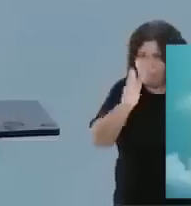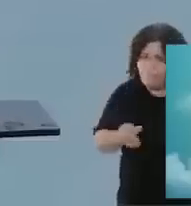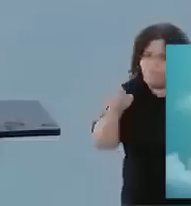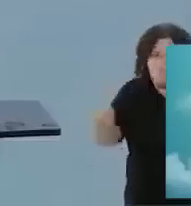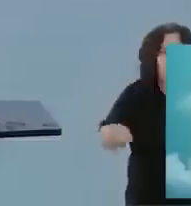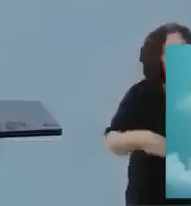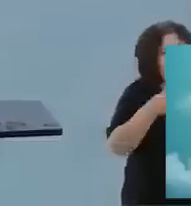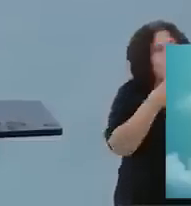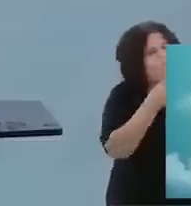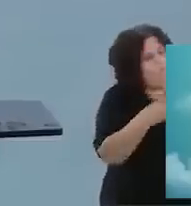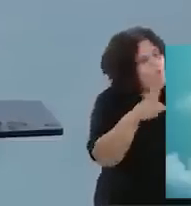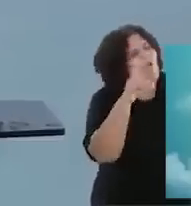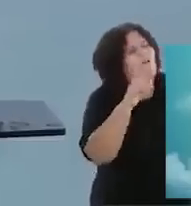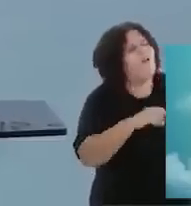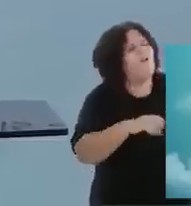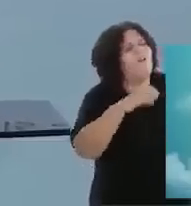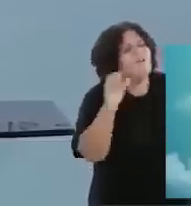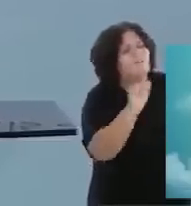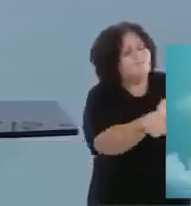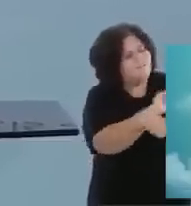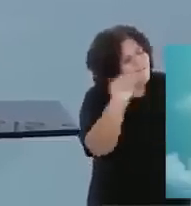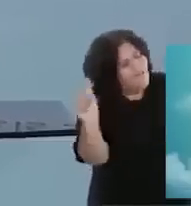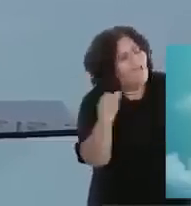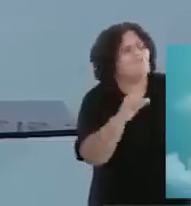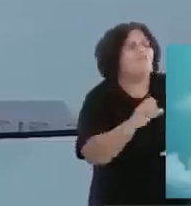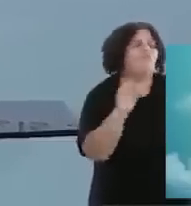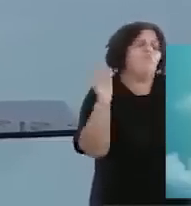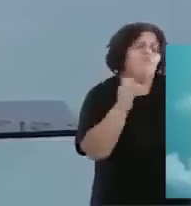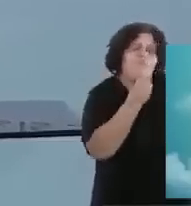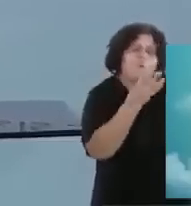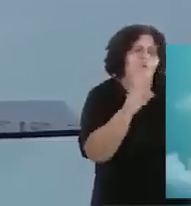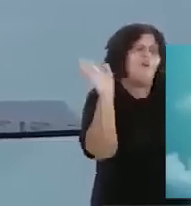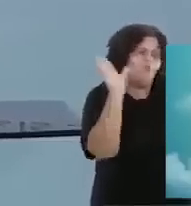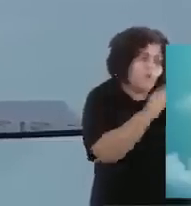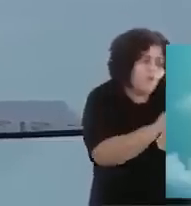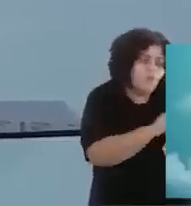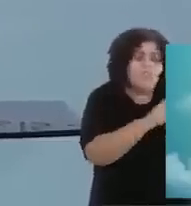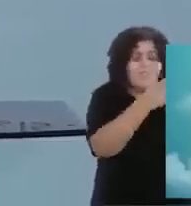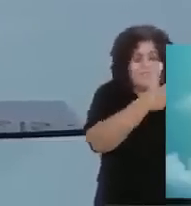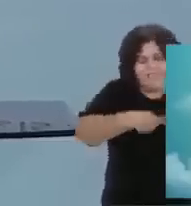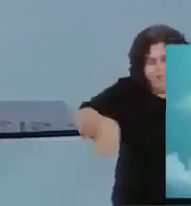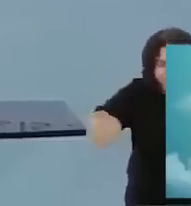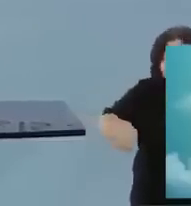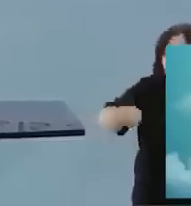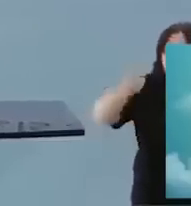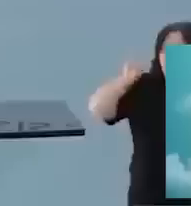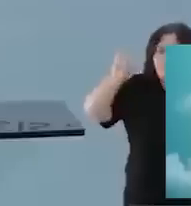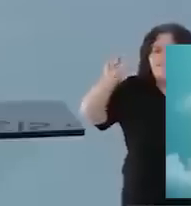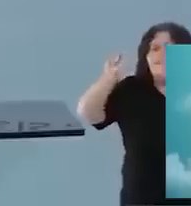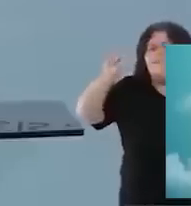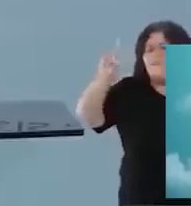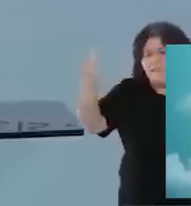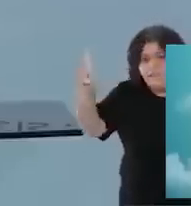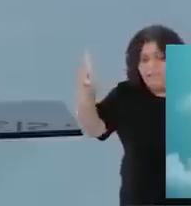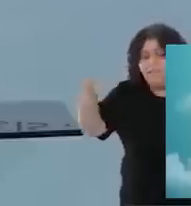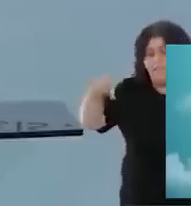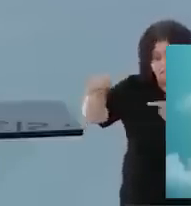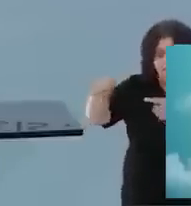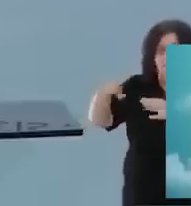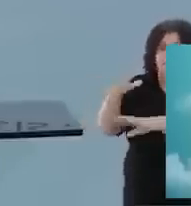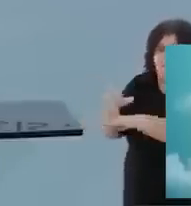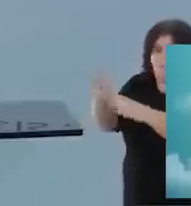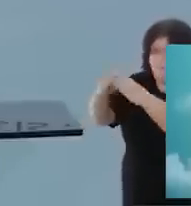As igrejas da Assembleia de Deus, é comum você dizer paz do Senhor, você não diz bom dia, boa tarde para o irmão, você diz paz do